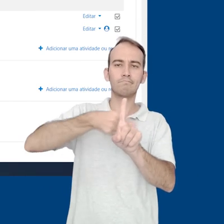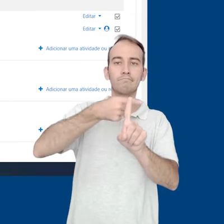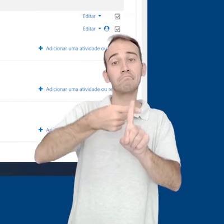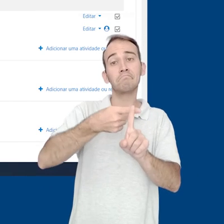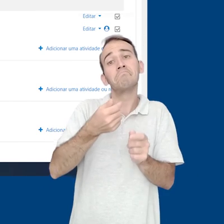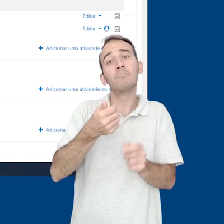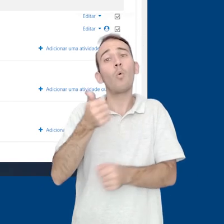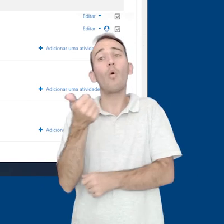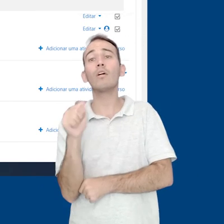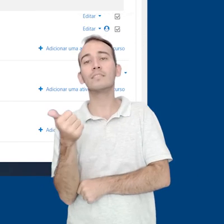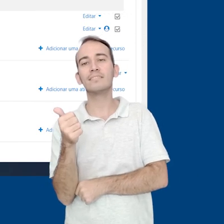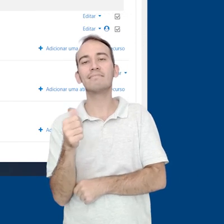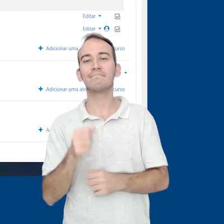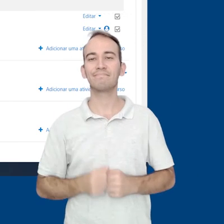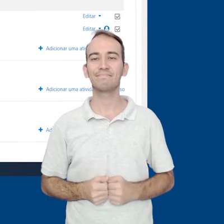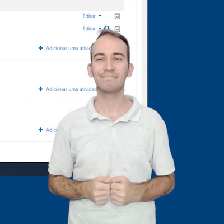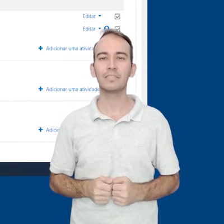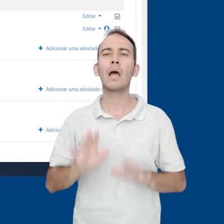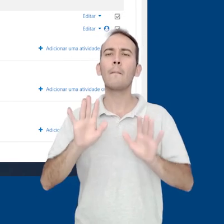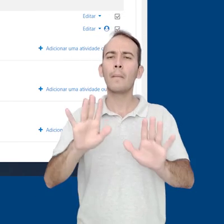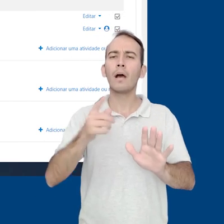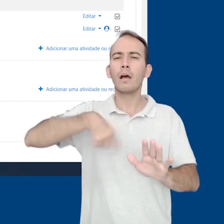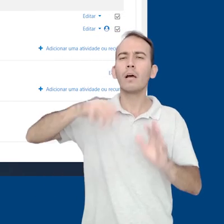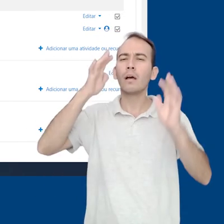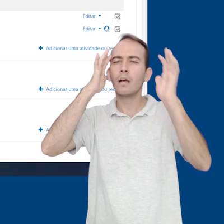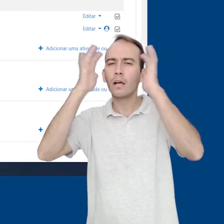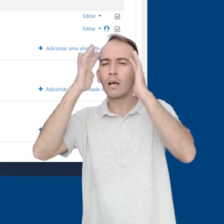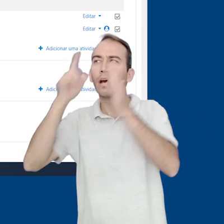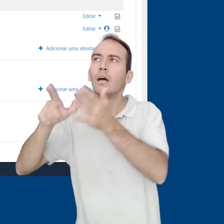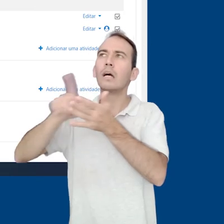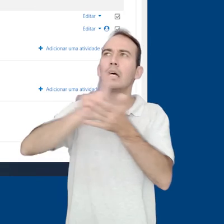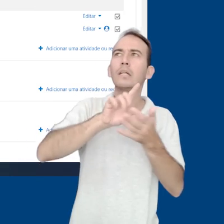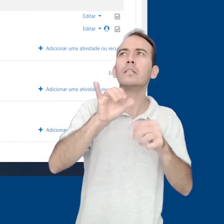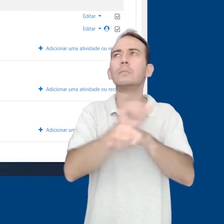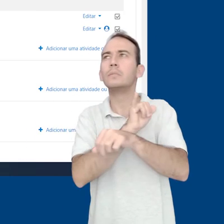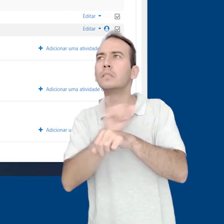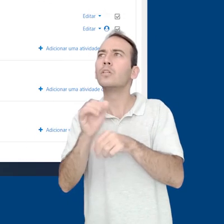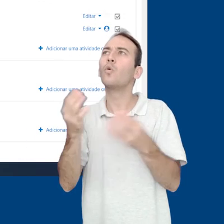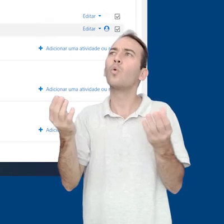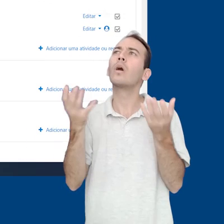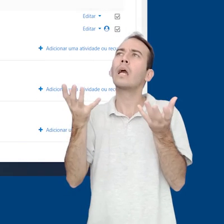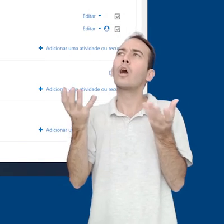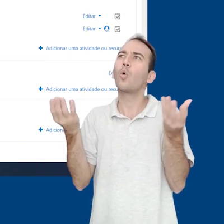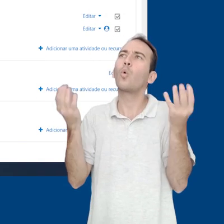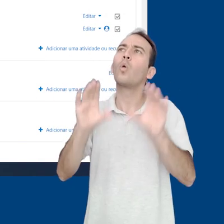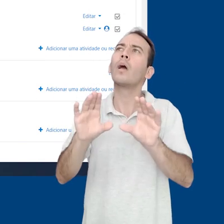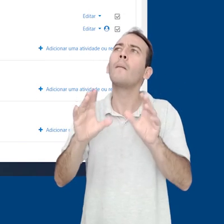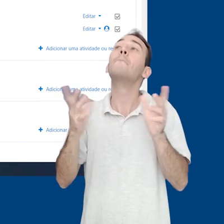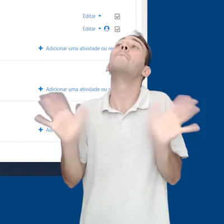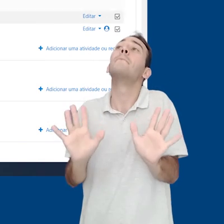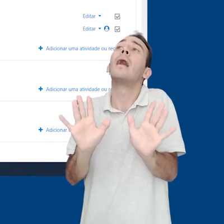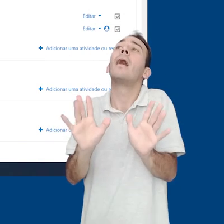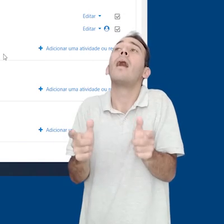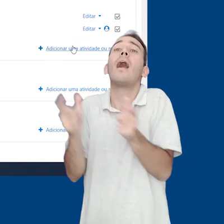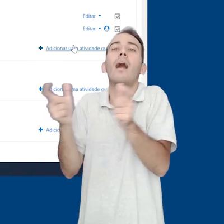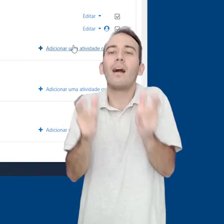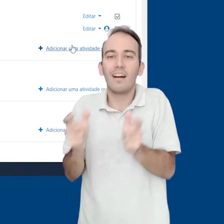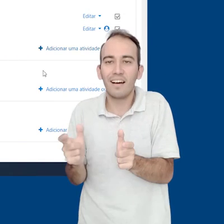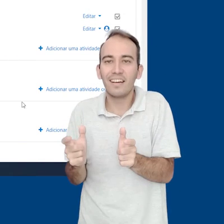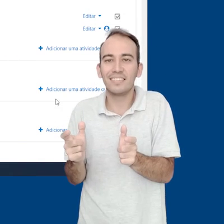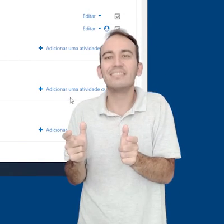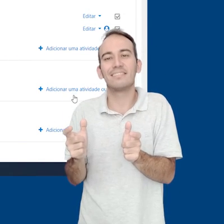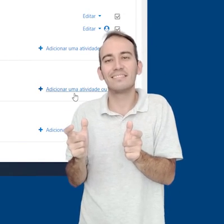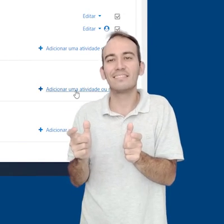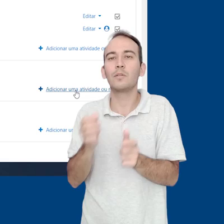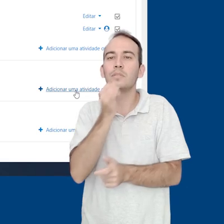a primeira coisa que temos que pensar é onde esse recurso ou atividade será inserido. Repare que ao fim de cada sessão ou